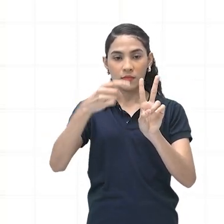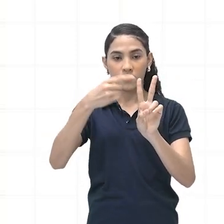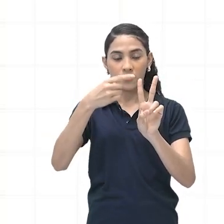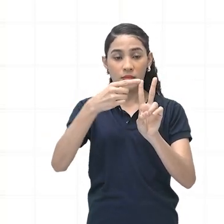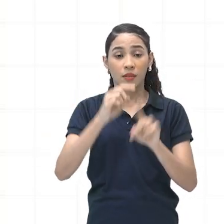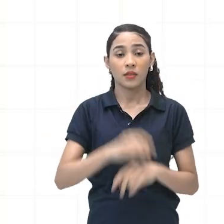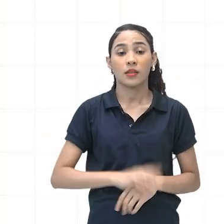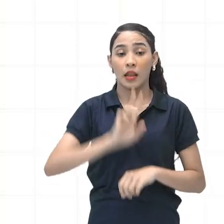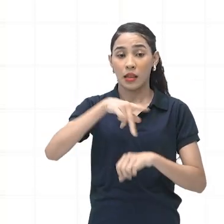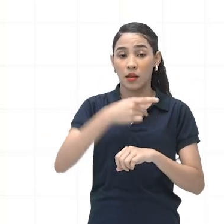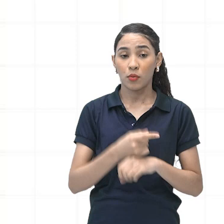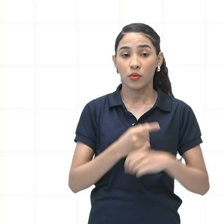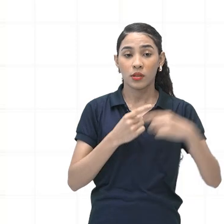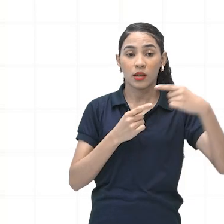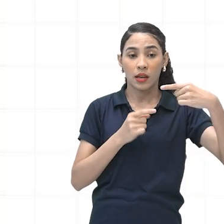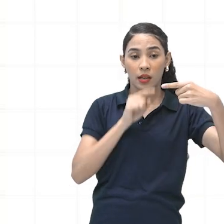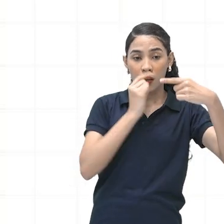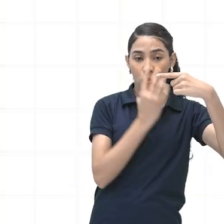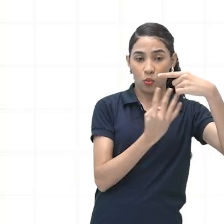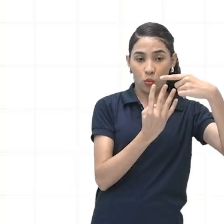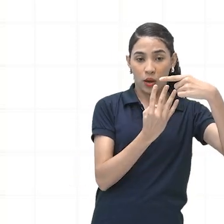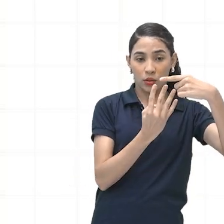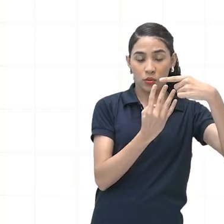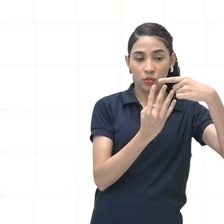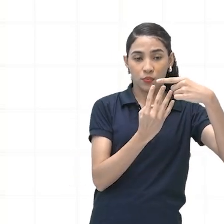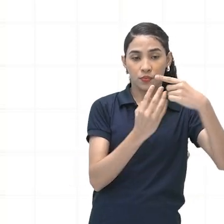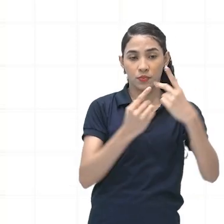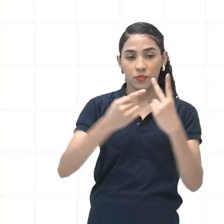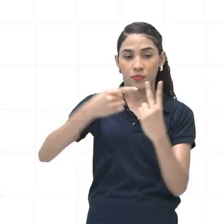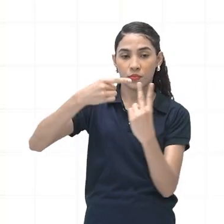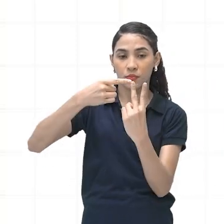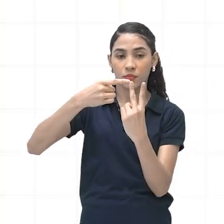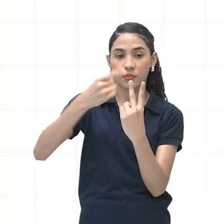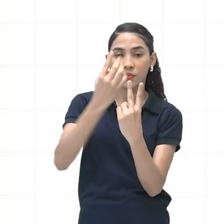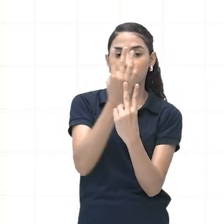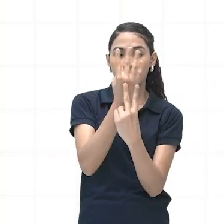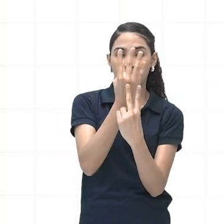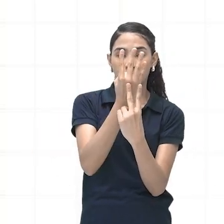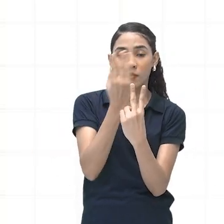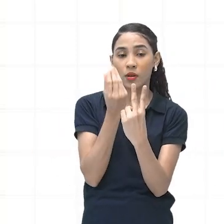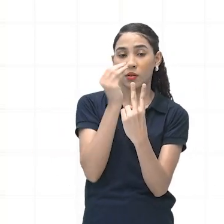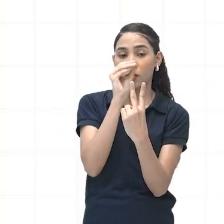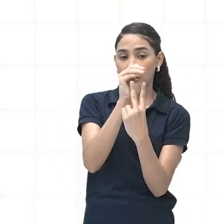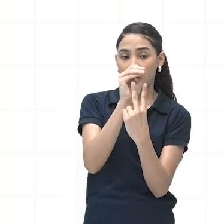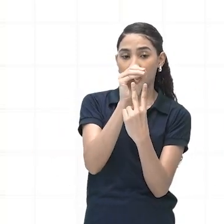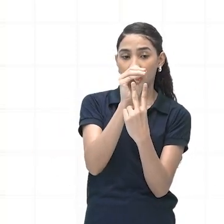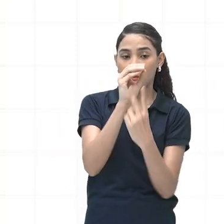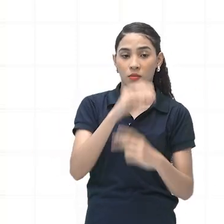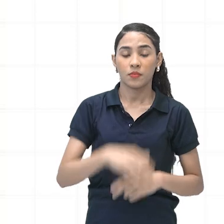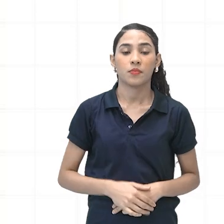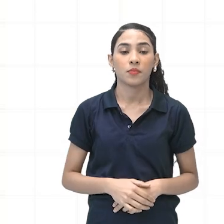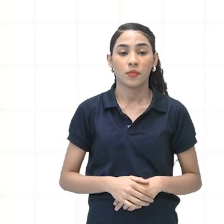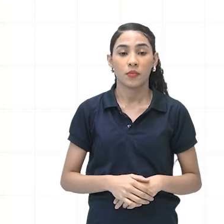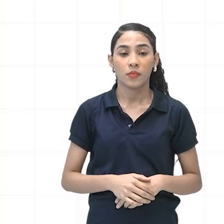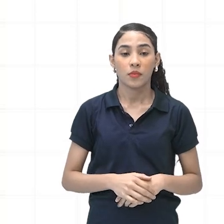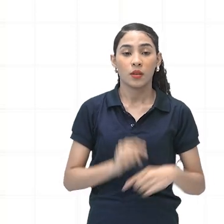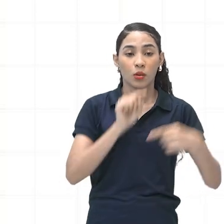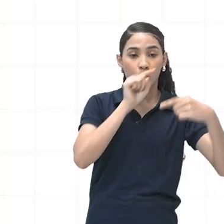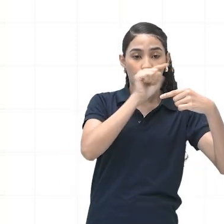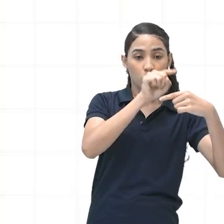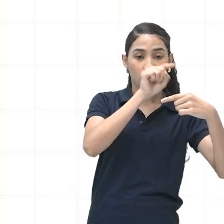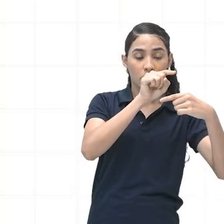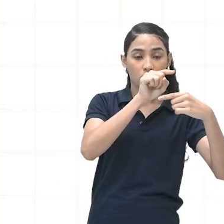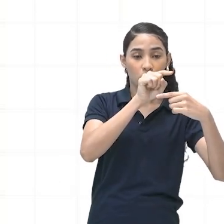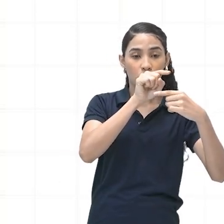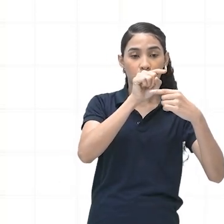ele vem para o índice. E o expoente, o numerador, ele vira